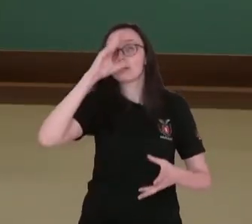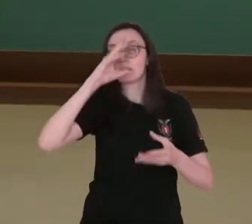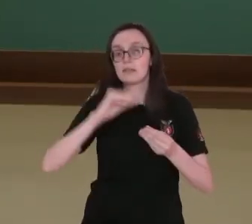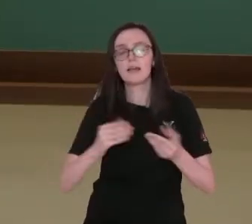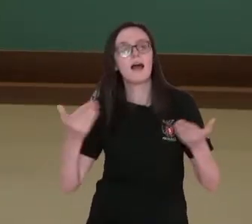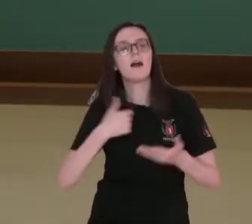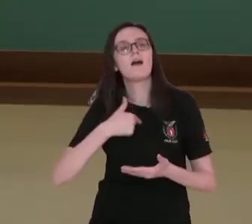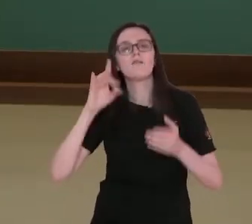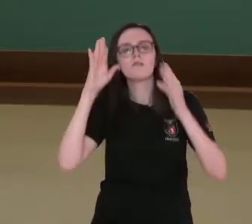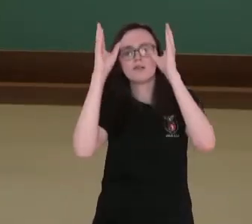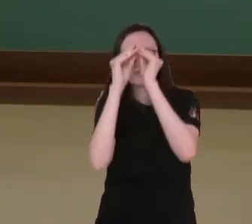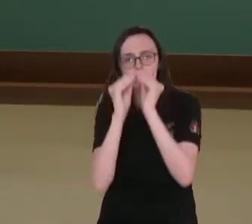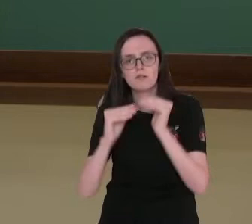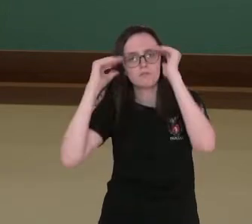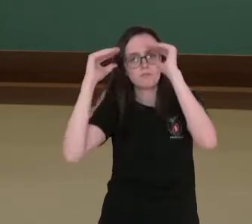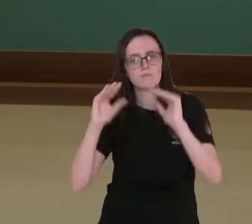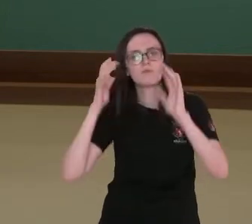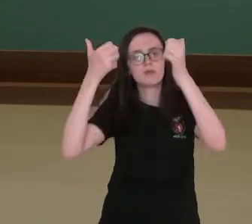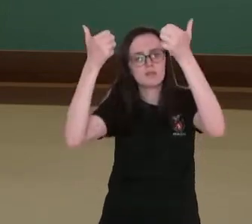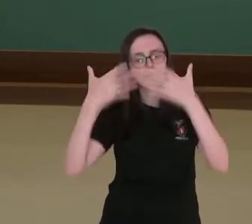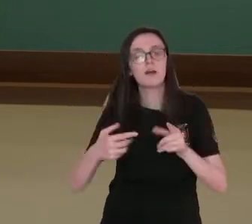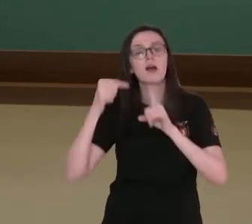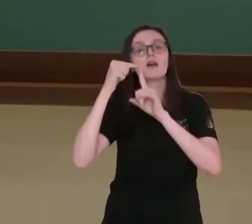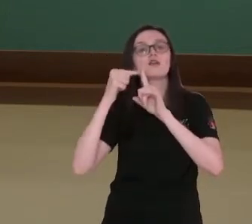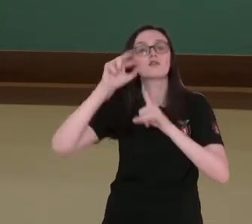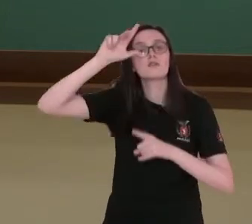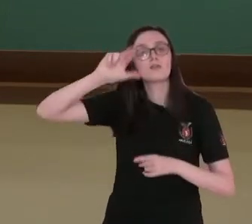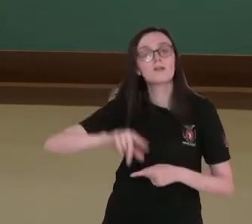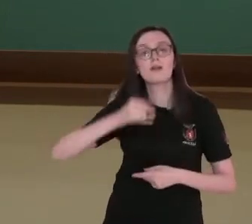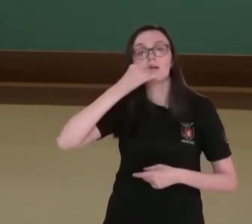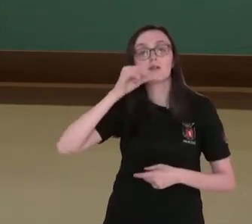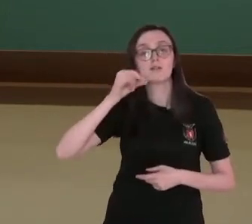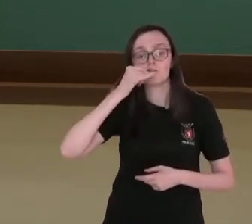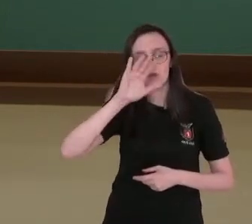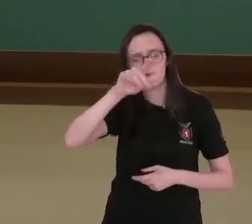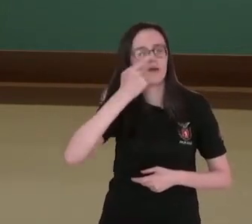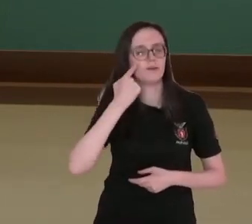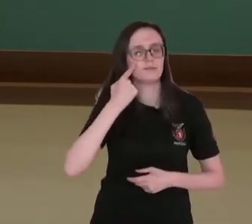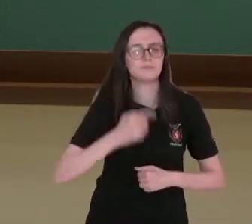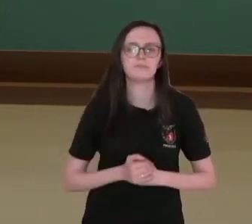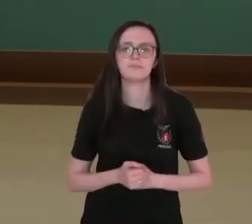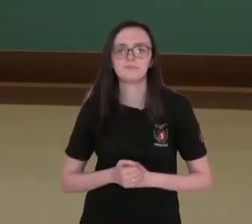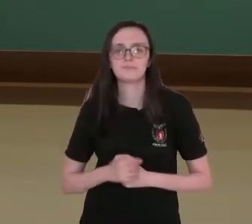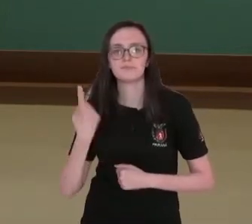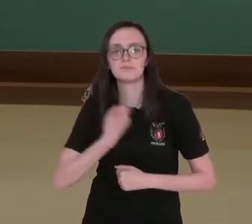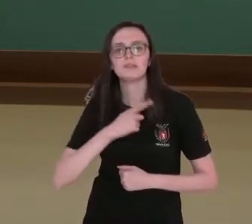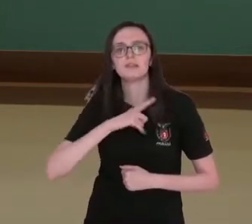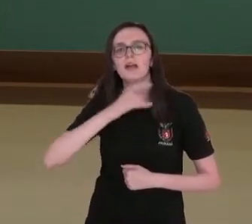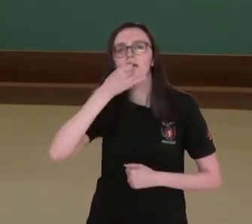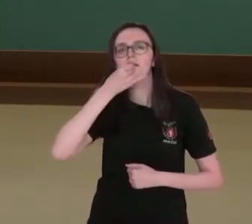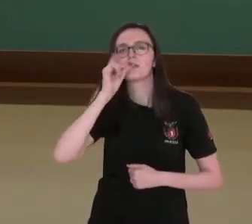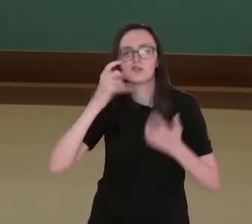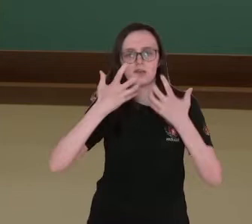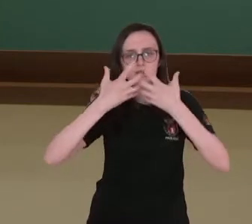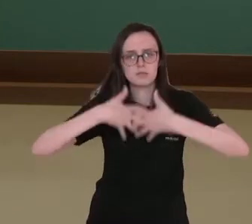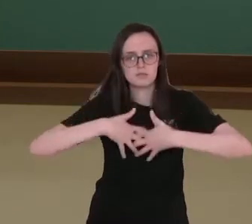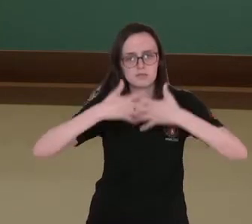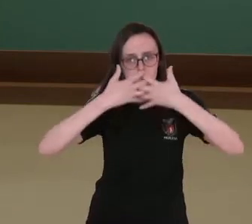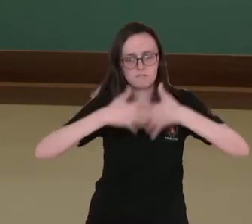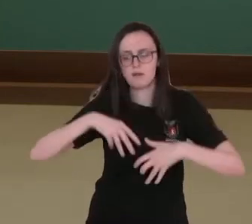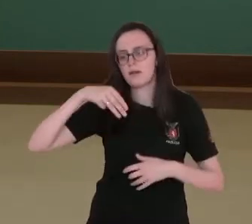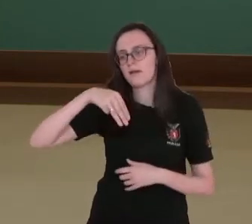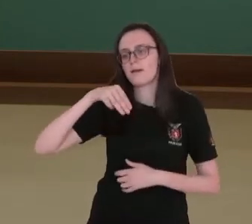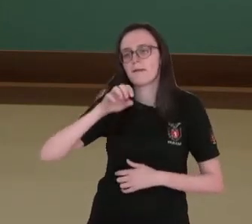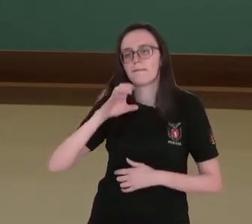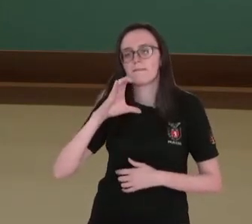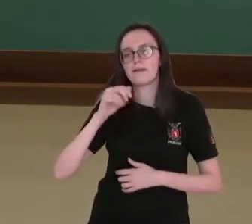aquilo que nós já mencionamos, os tipos de energia que nós temos. Pessoal, nós temos a mecânica, né? Que essa energia mecânica